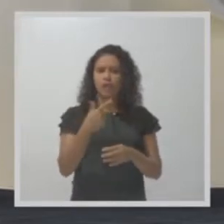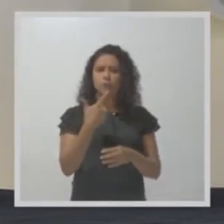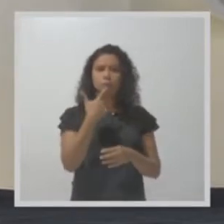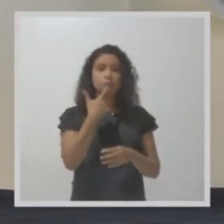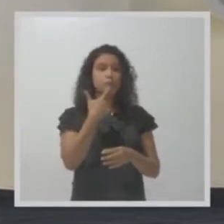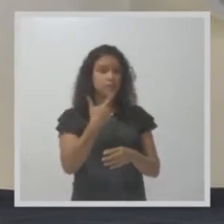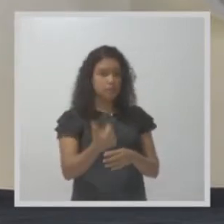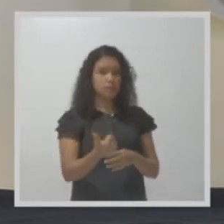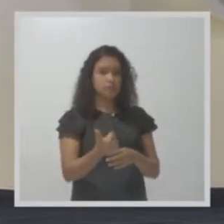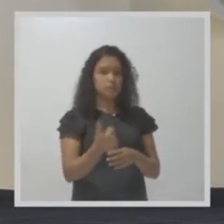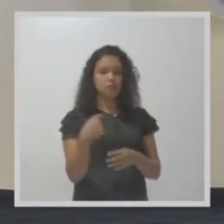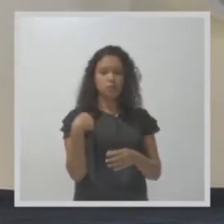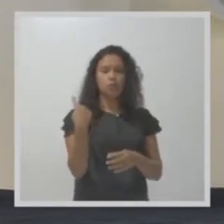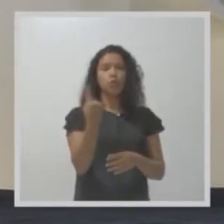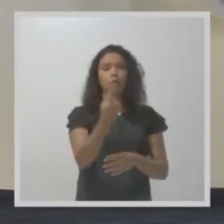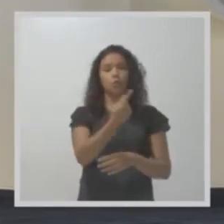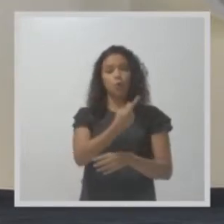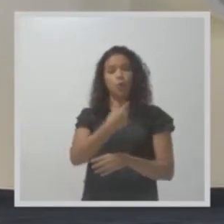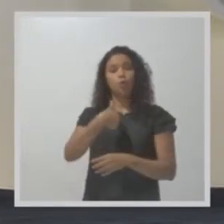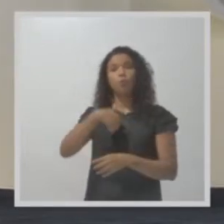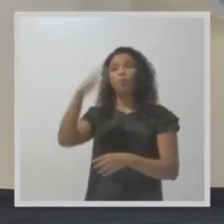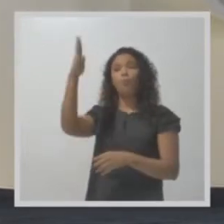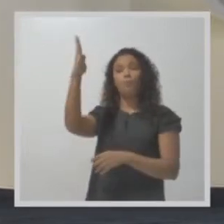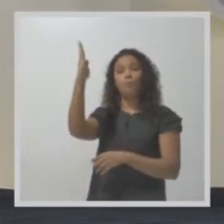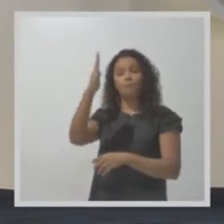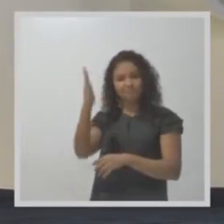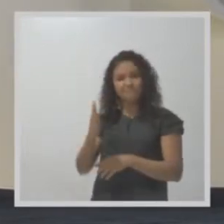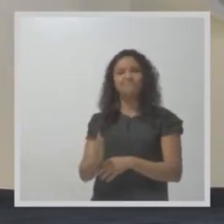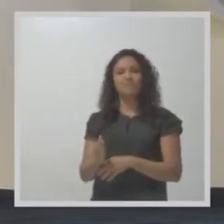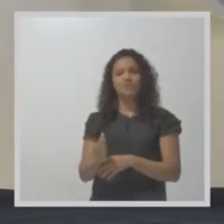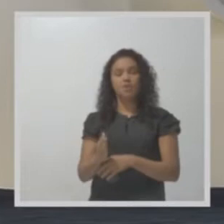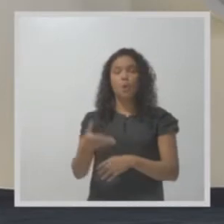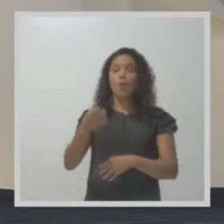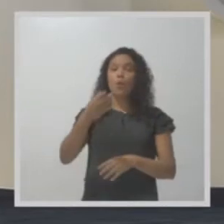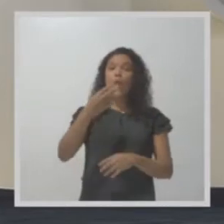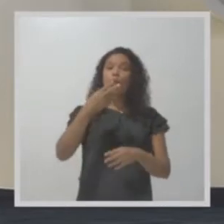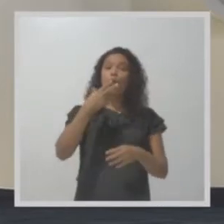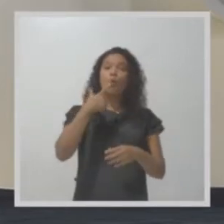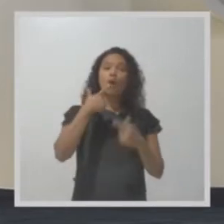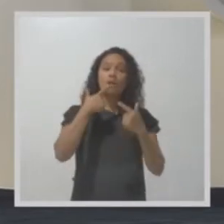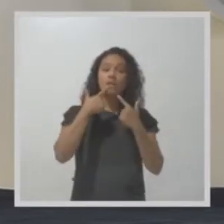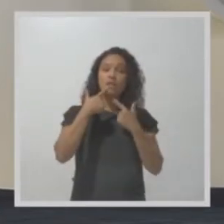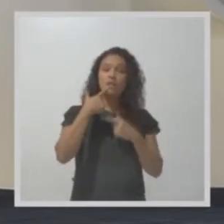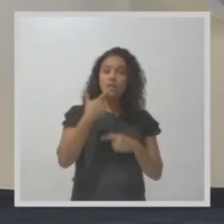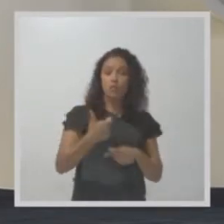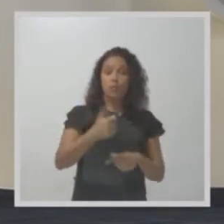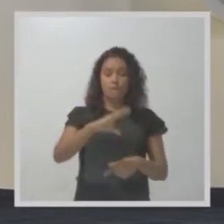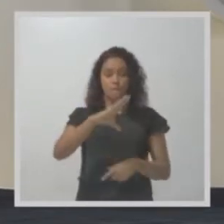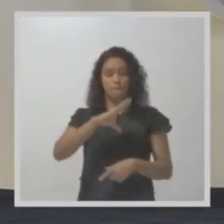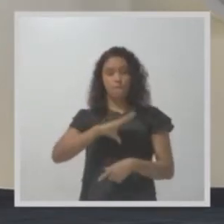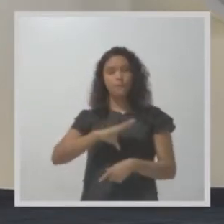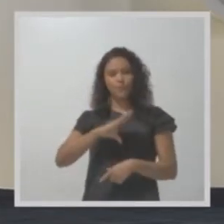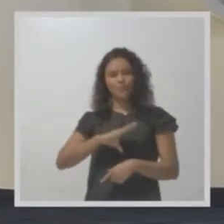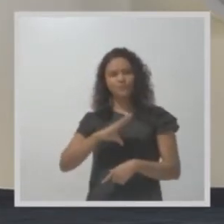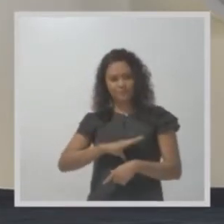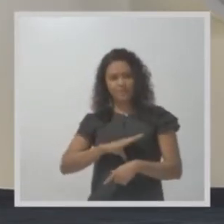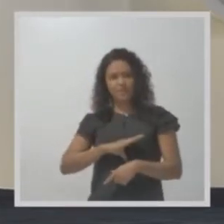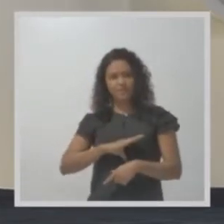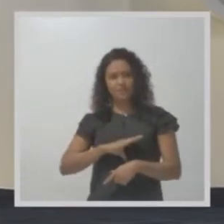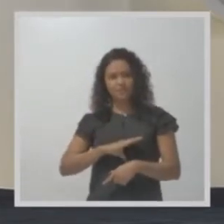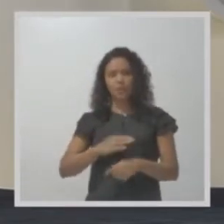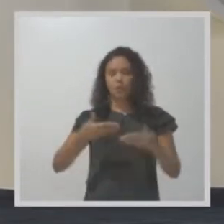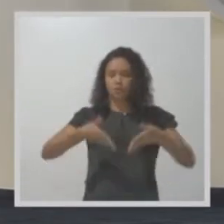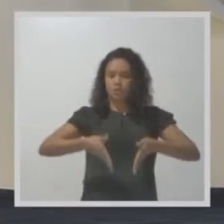falantes natos de língua portuguesa, certo? Nós nascemos e um dos primeiros desenvolvimentos é a